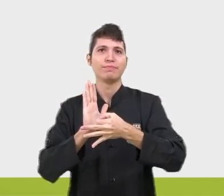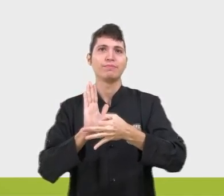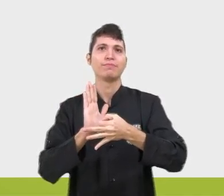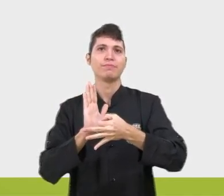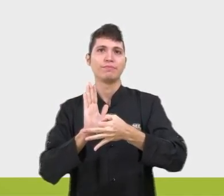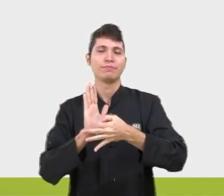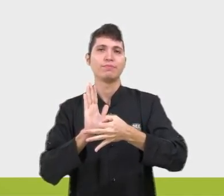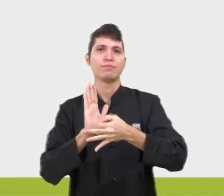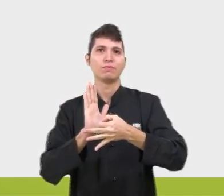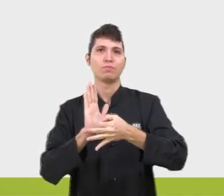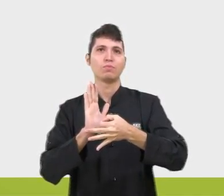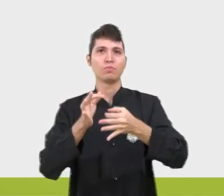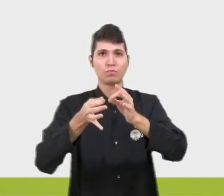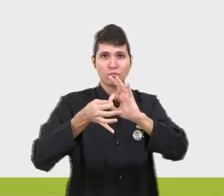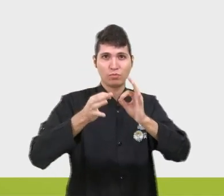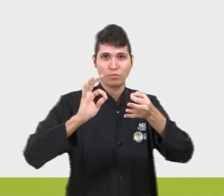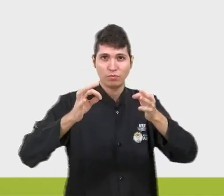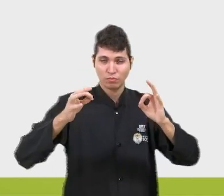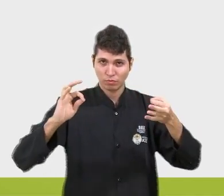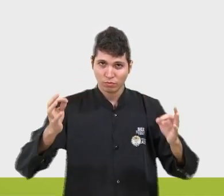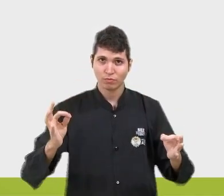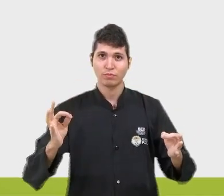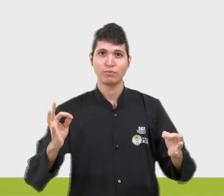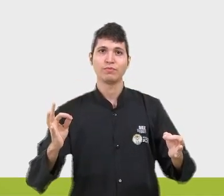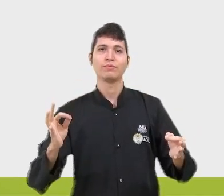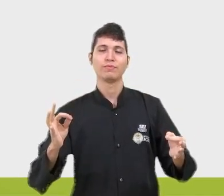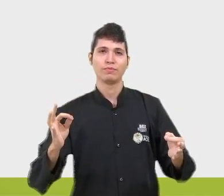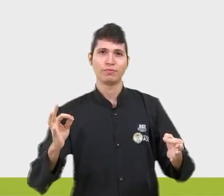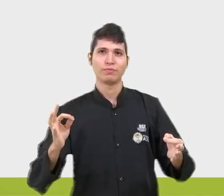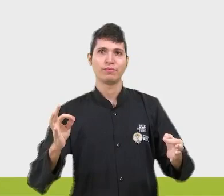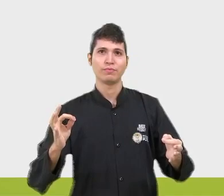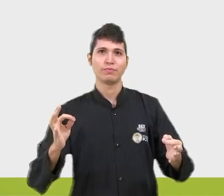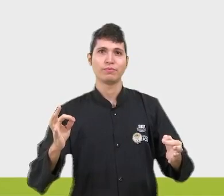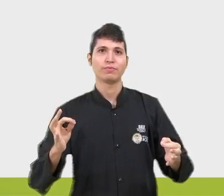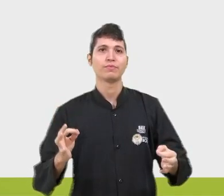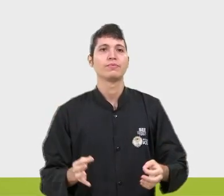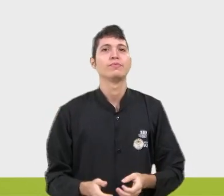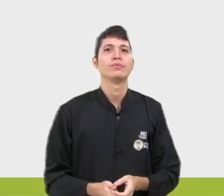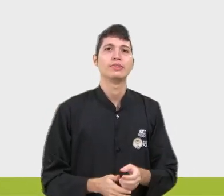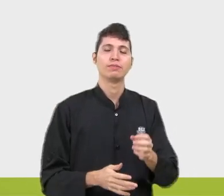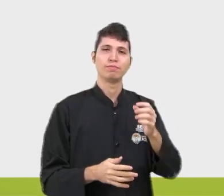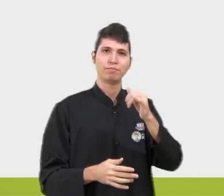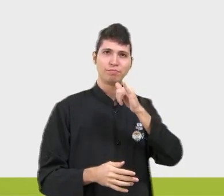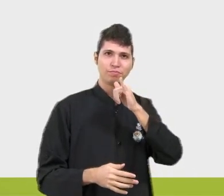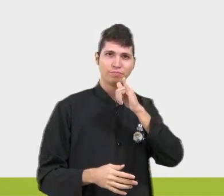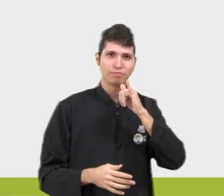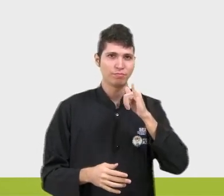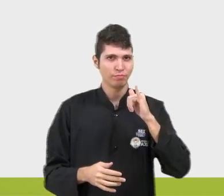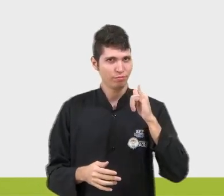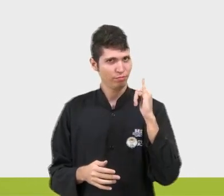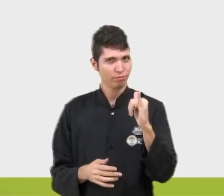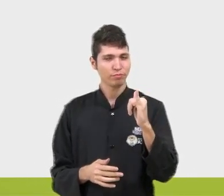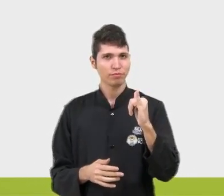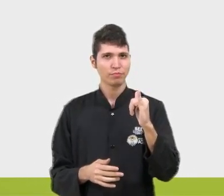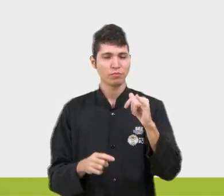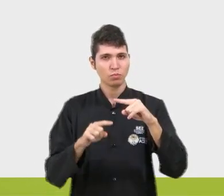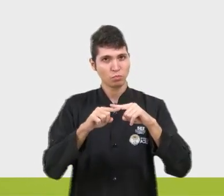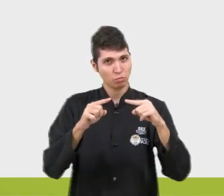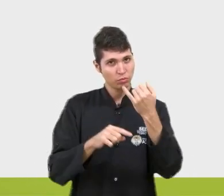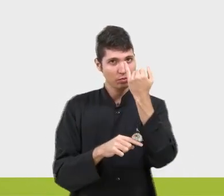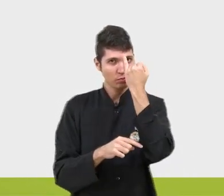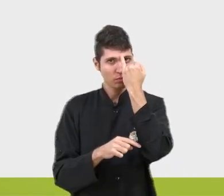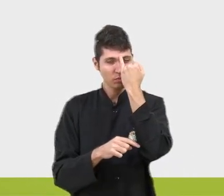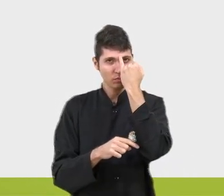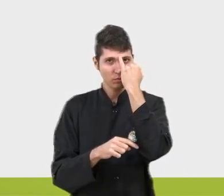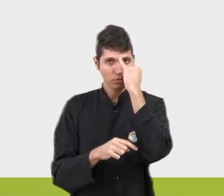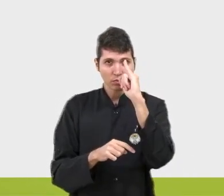recurso coesivo que dá uma ideia de oposição. Ela afirma algo, mas a ideia é que ela, com